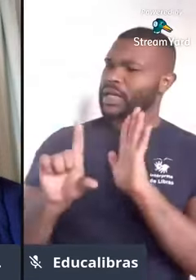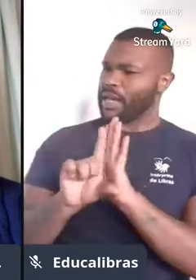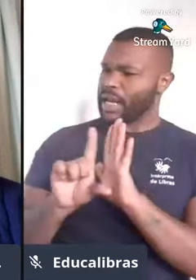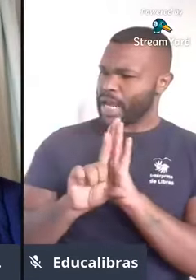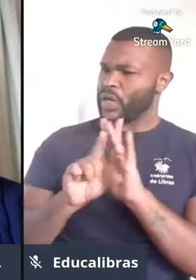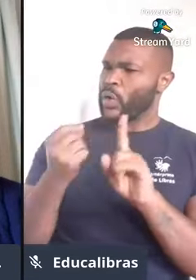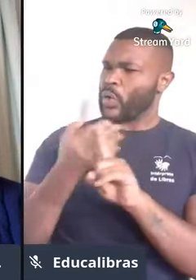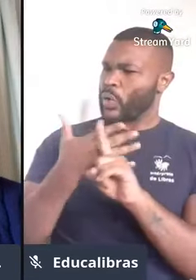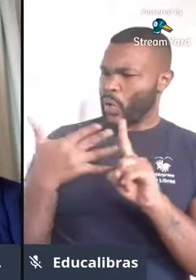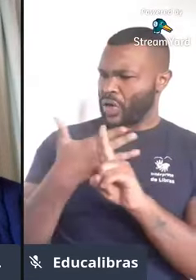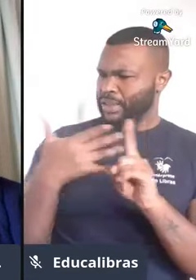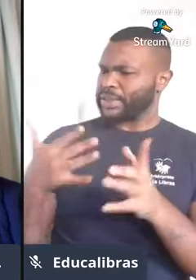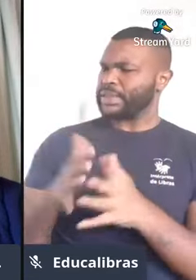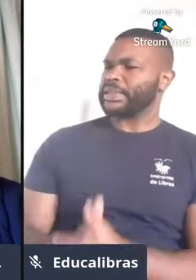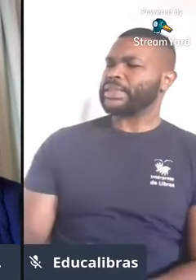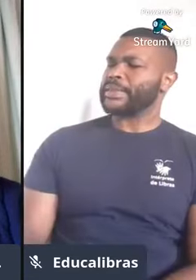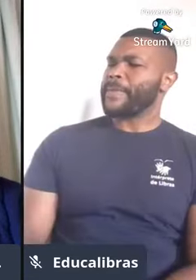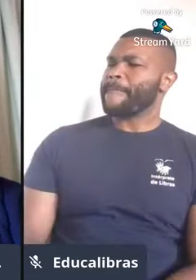de cotas